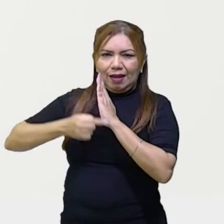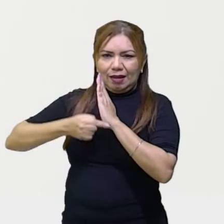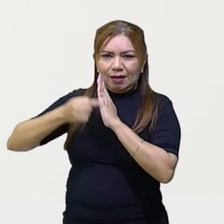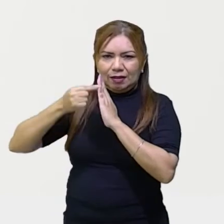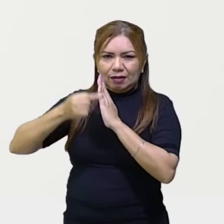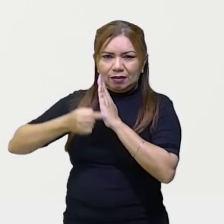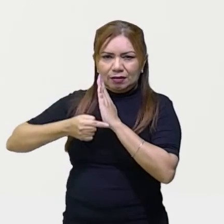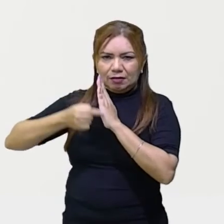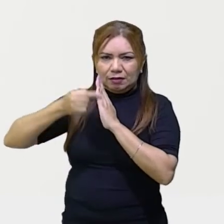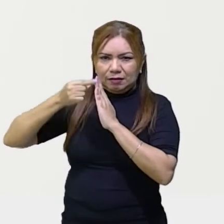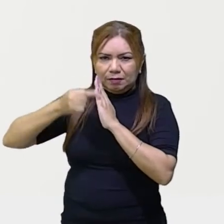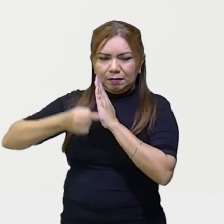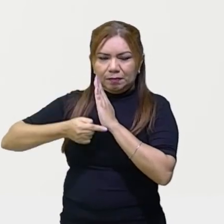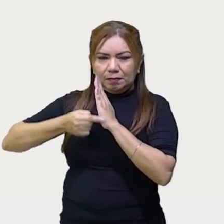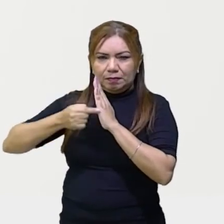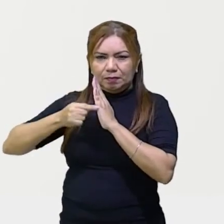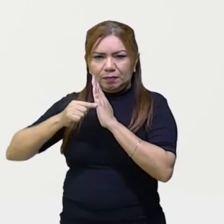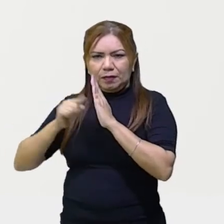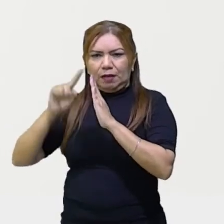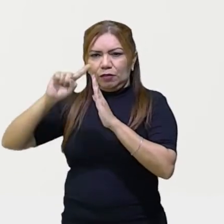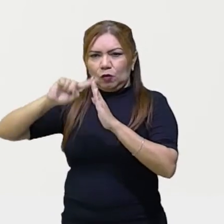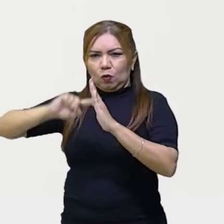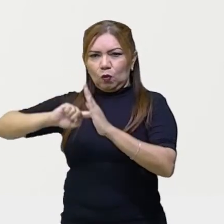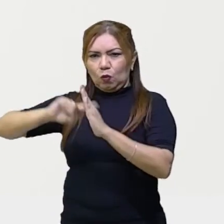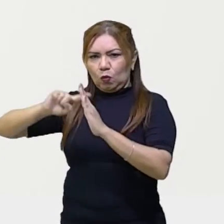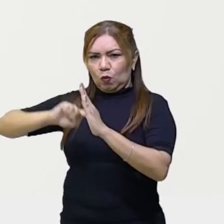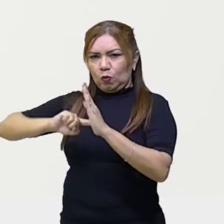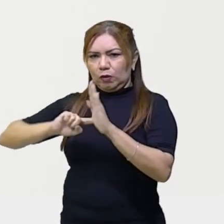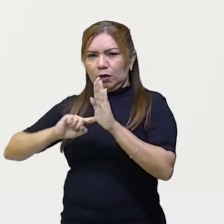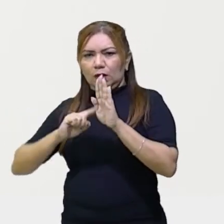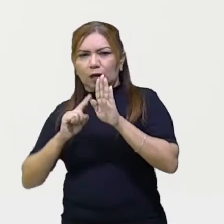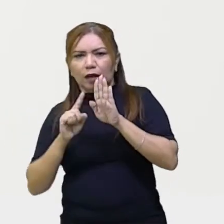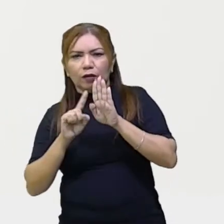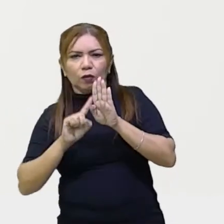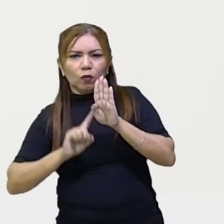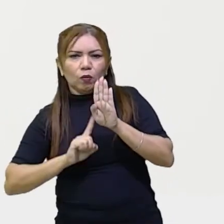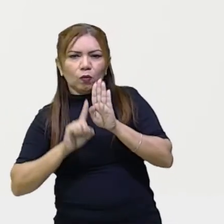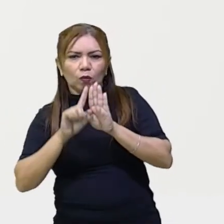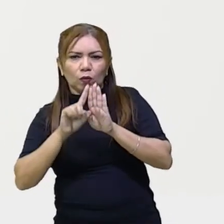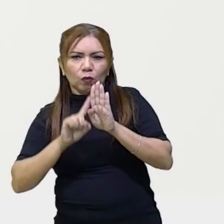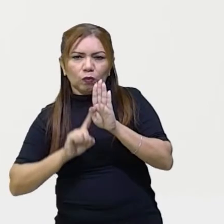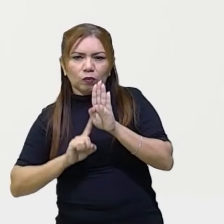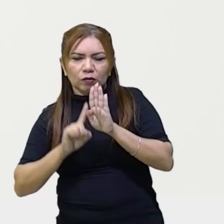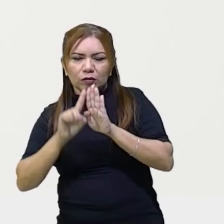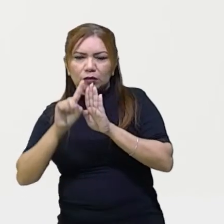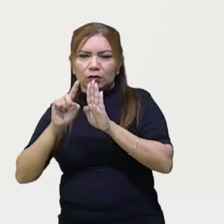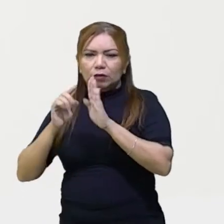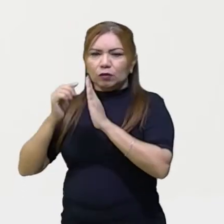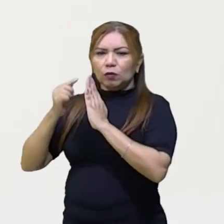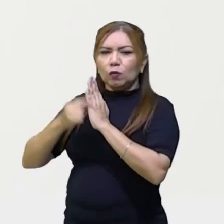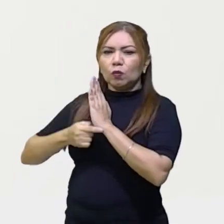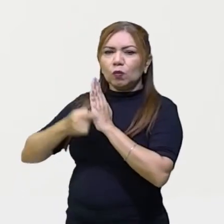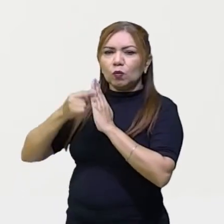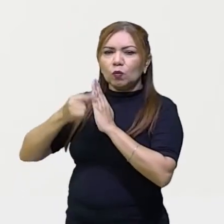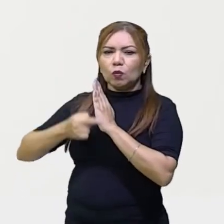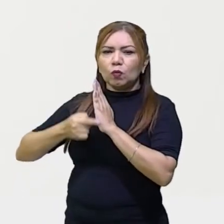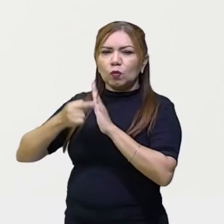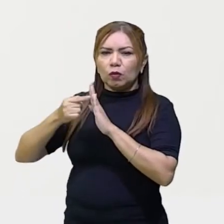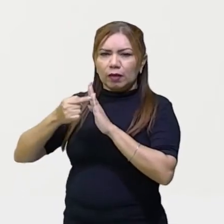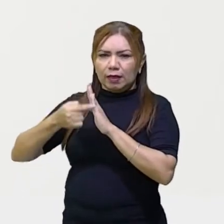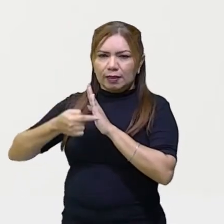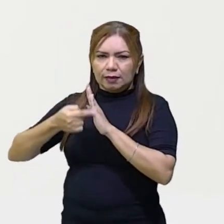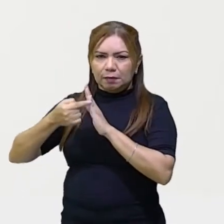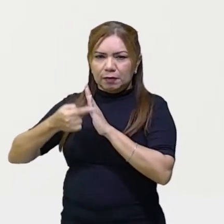arestas porque conta comigo aí se eu tenho na base dele nessa farsa de Bah 55 horas